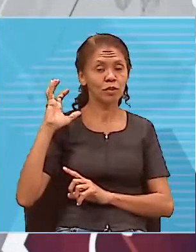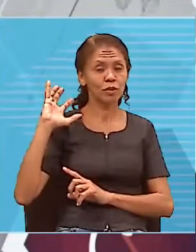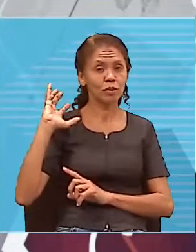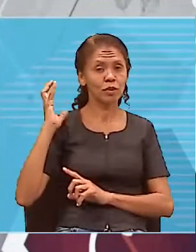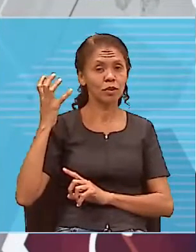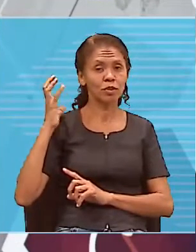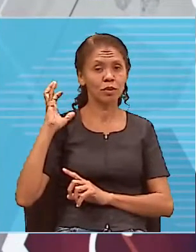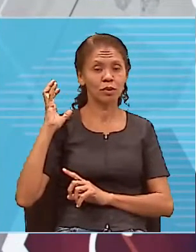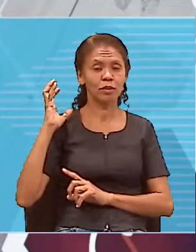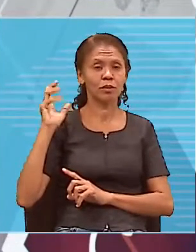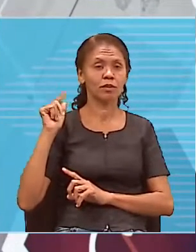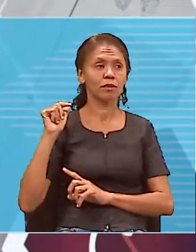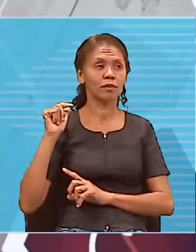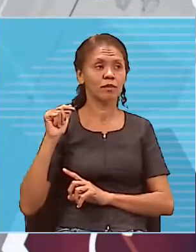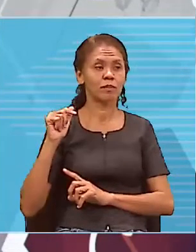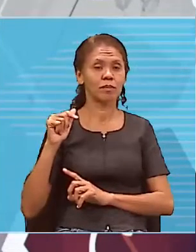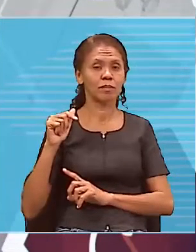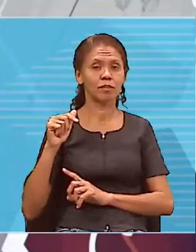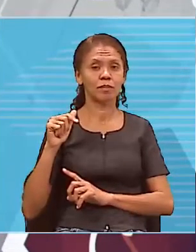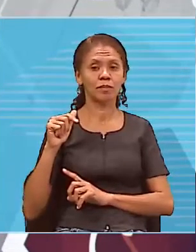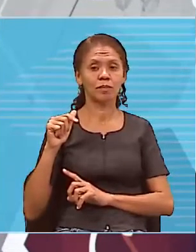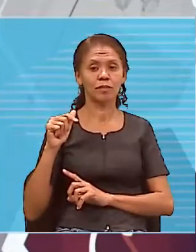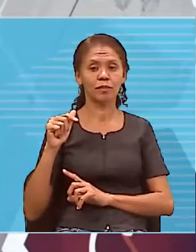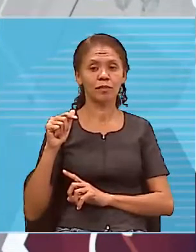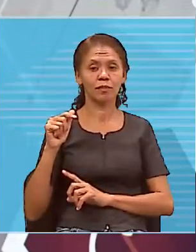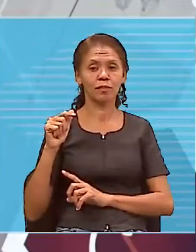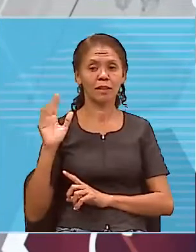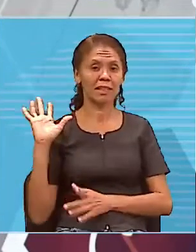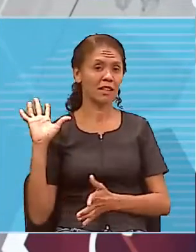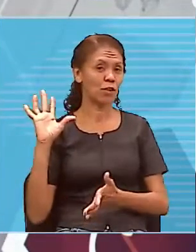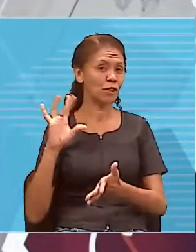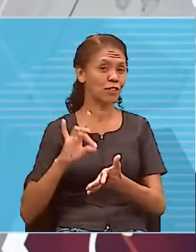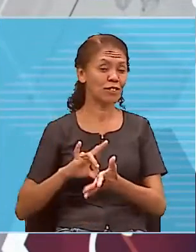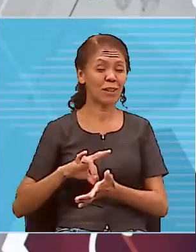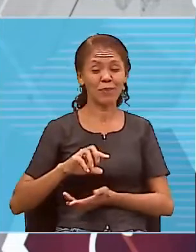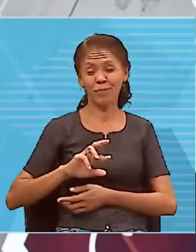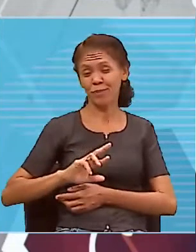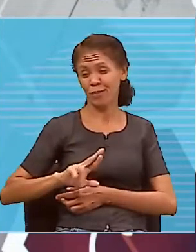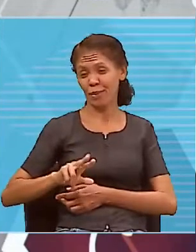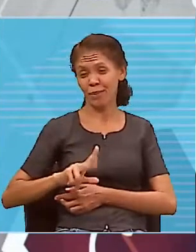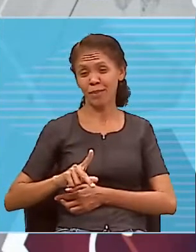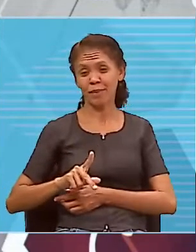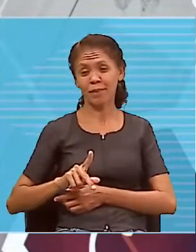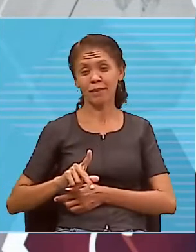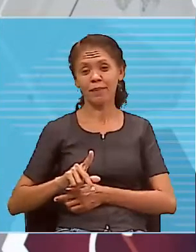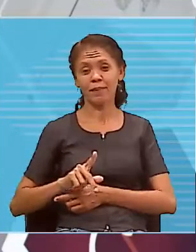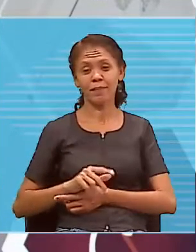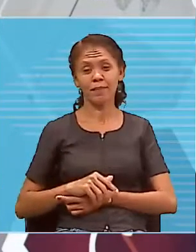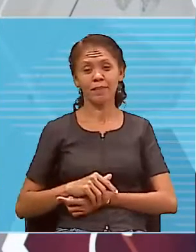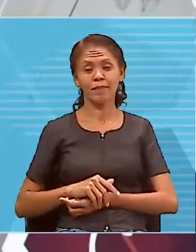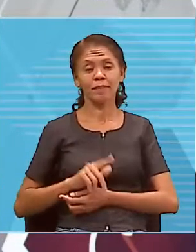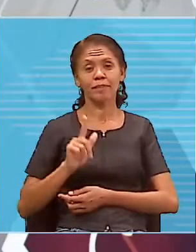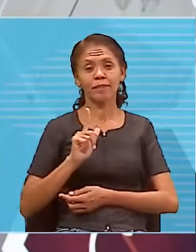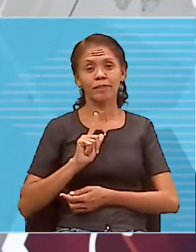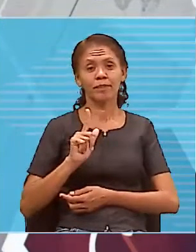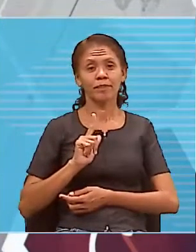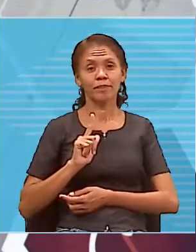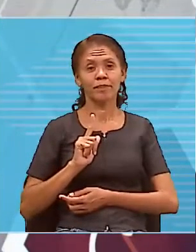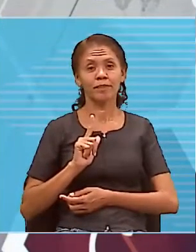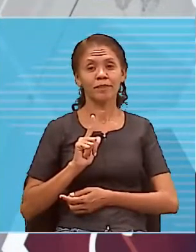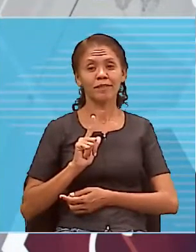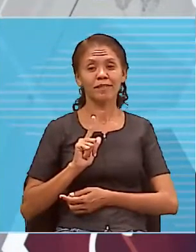que não é para existir e que tem uma